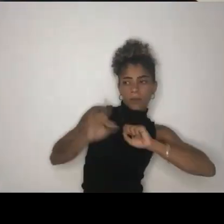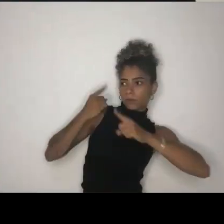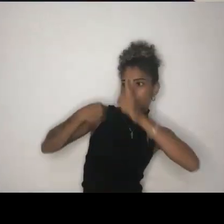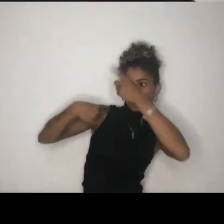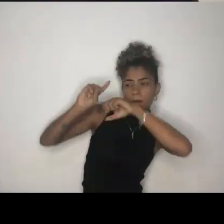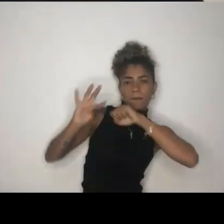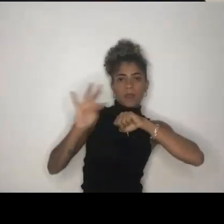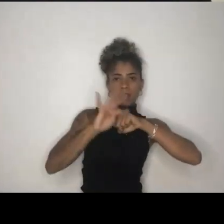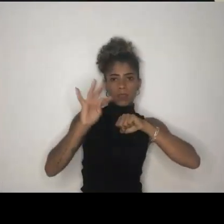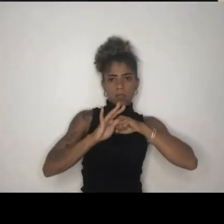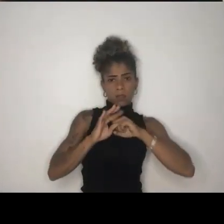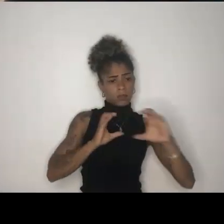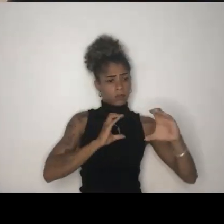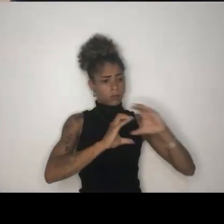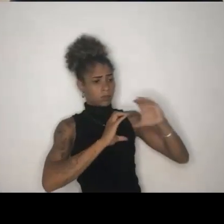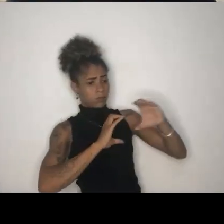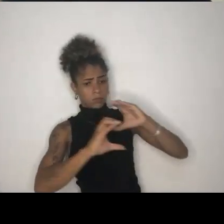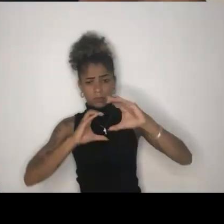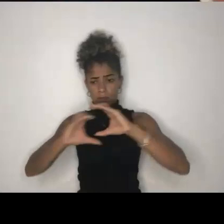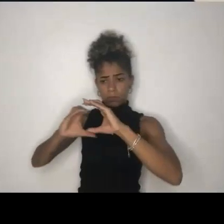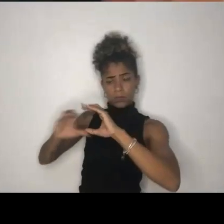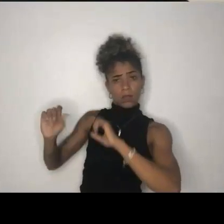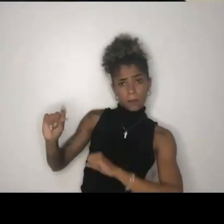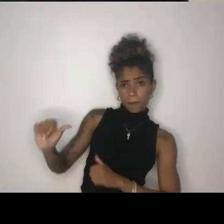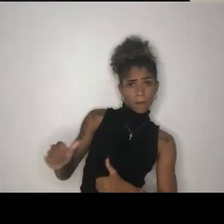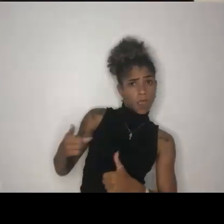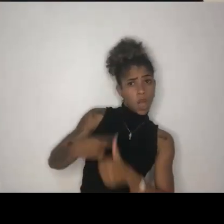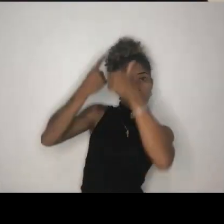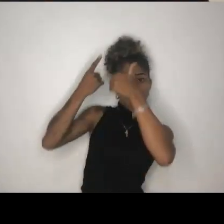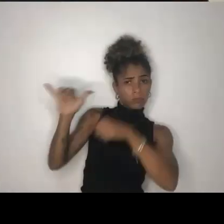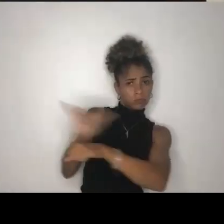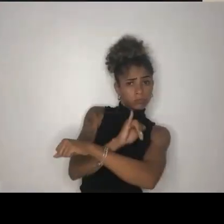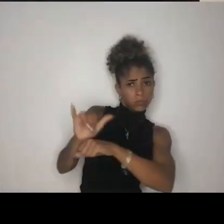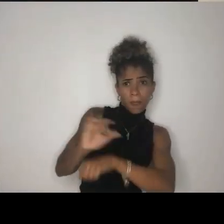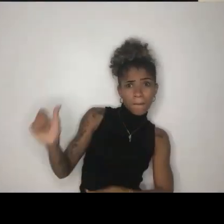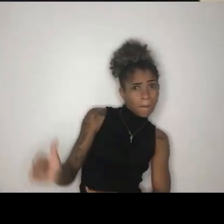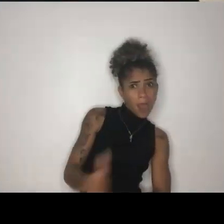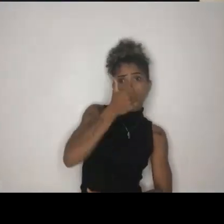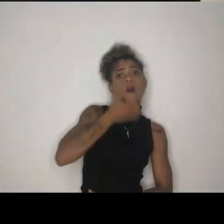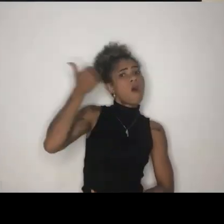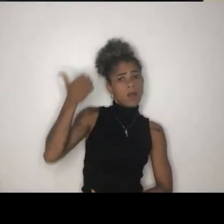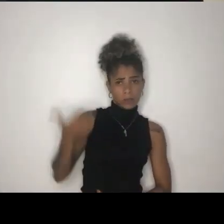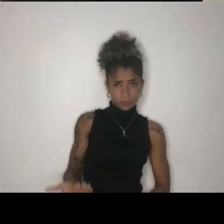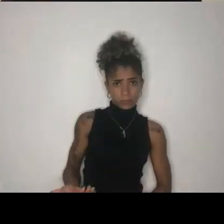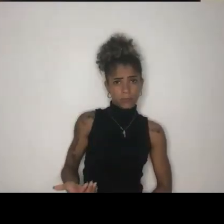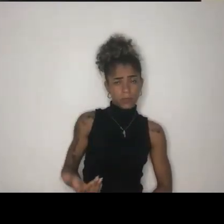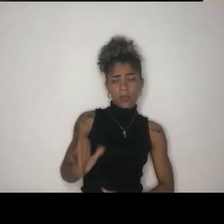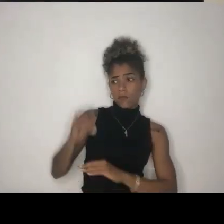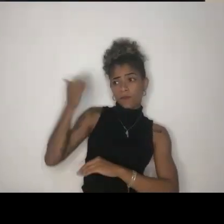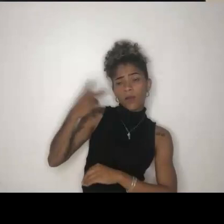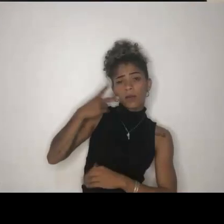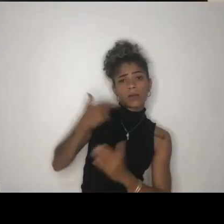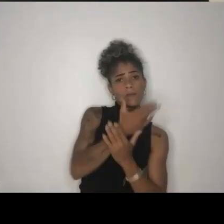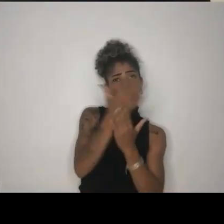me comunicar melhor ao longo dos anos com toda essa nova tecnologia eu não queria ficar fora disso e comecei a desenhar